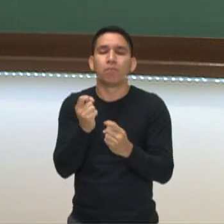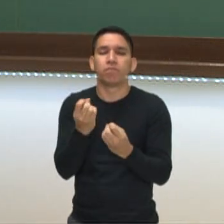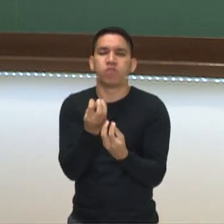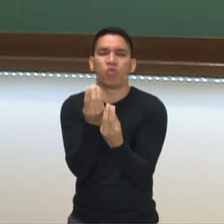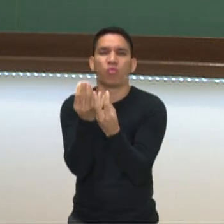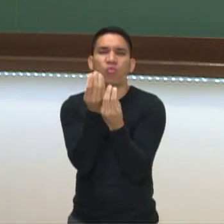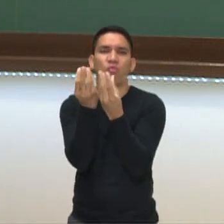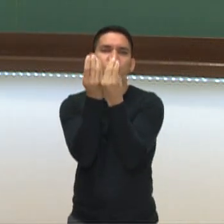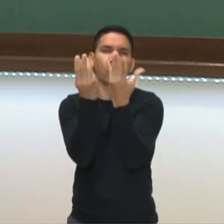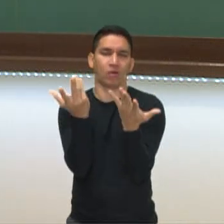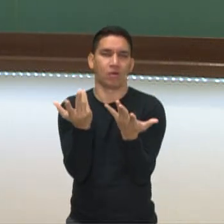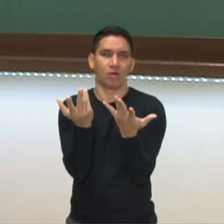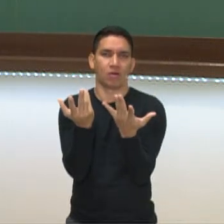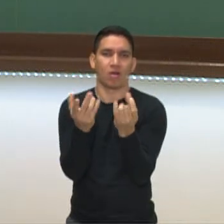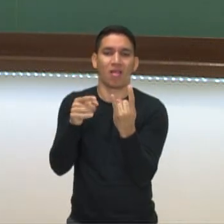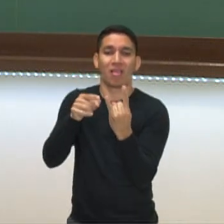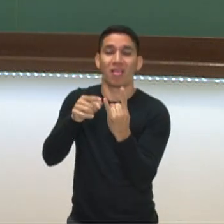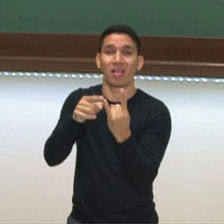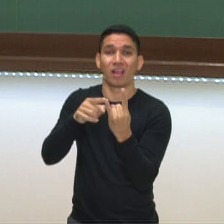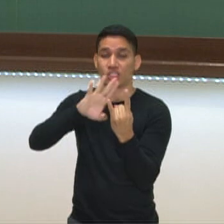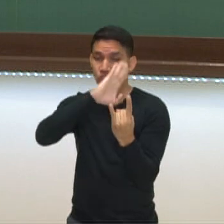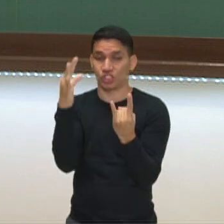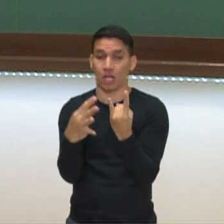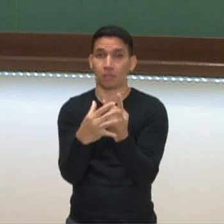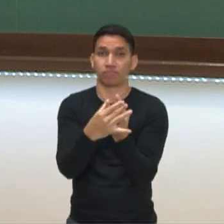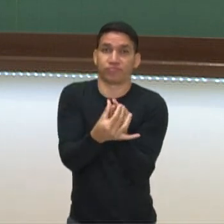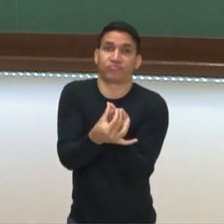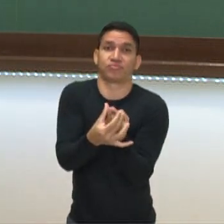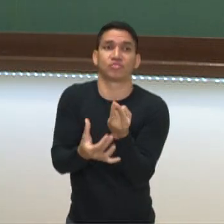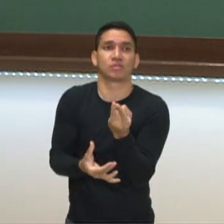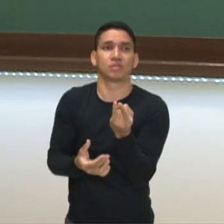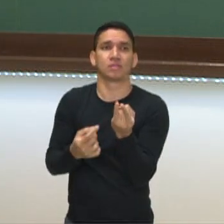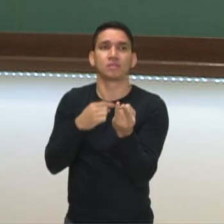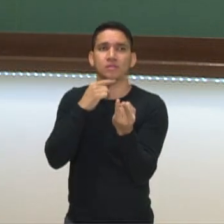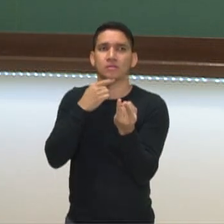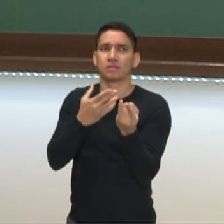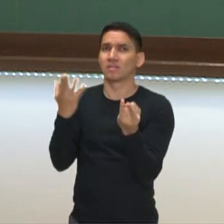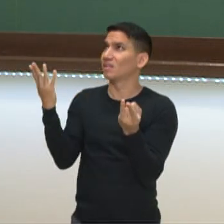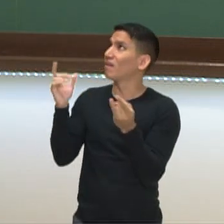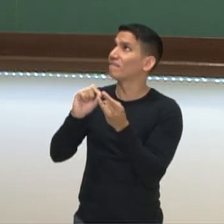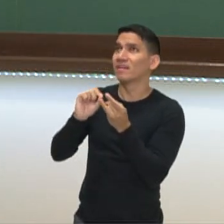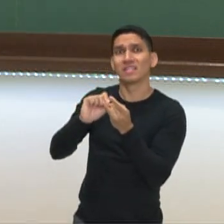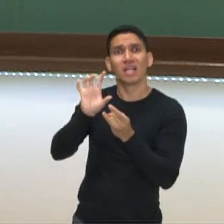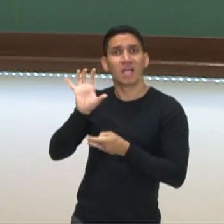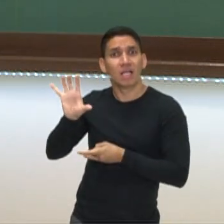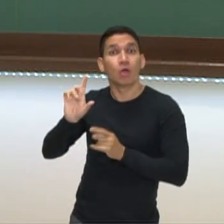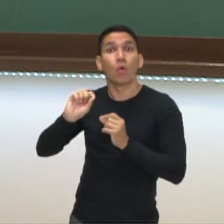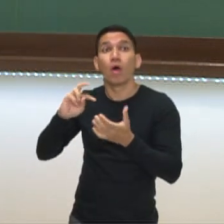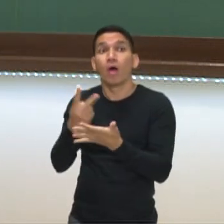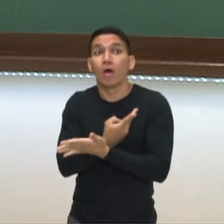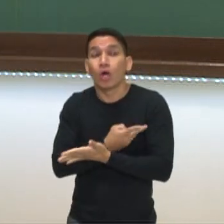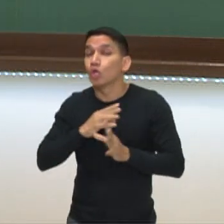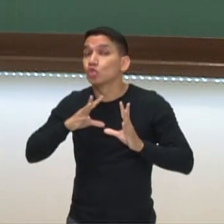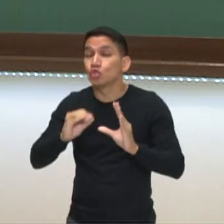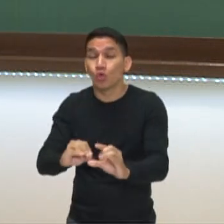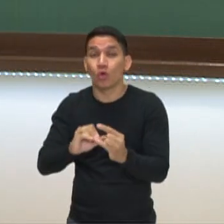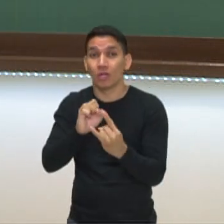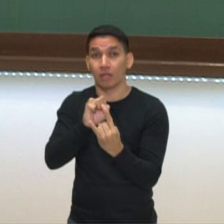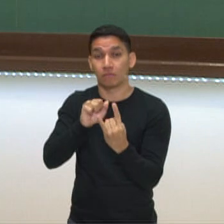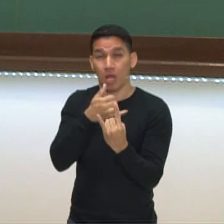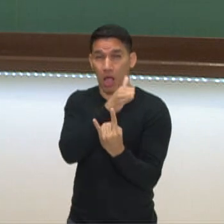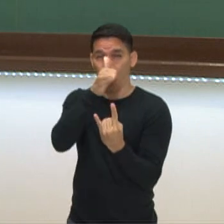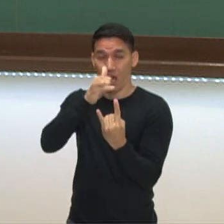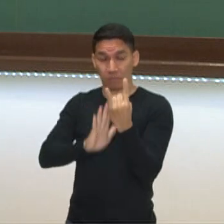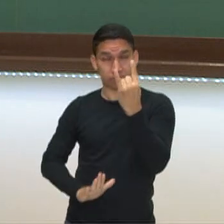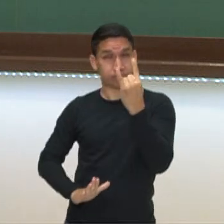positivo direto no polo negativo da lâmpada. Isso vai, como esse aqui é um material condutor, vai conduzir toda a energia máxima da